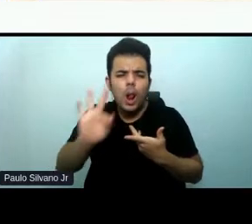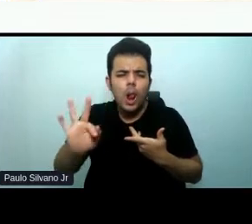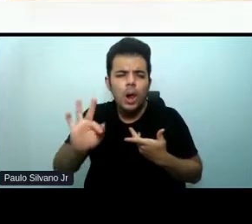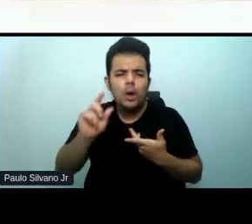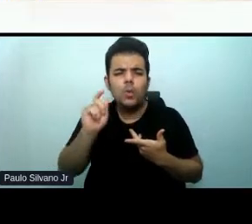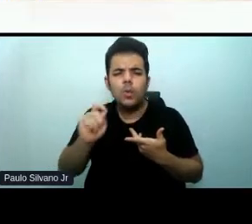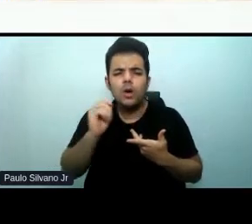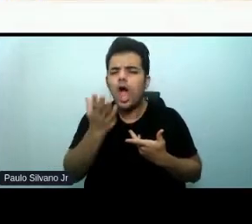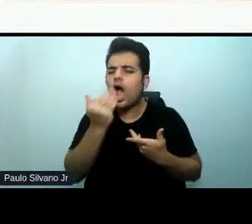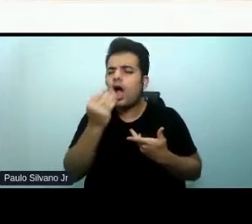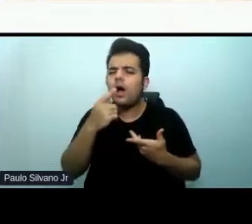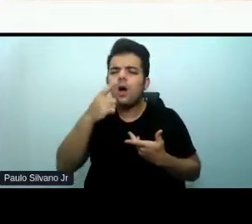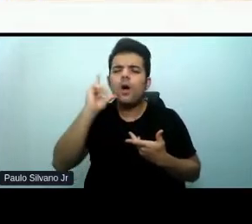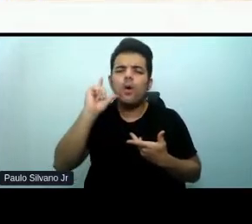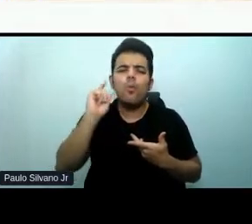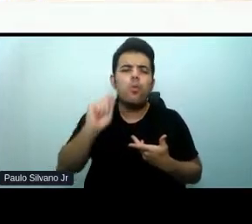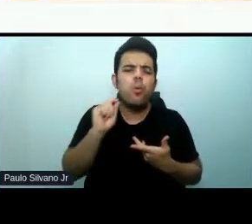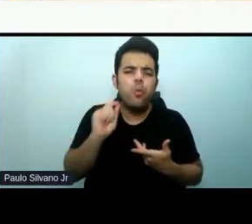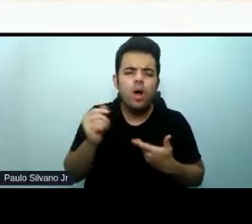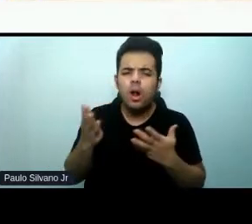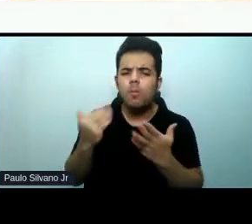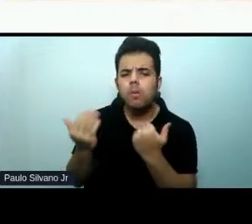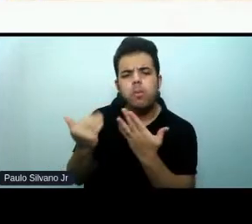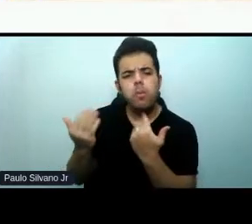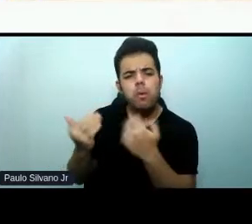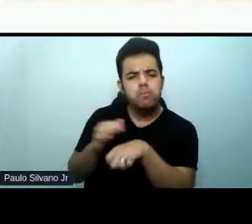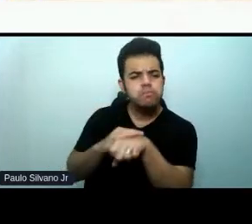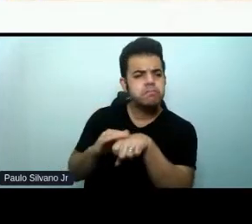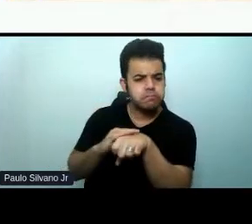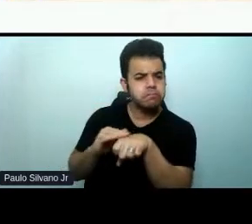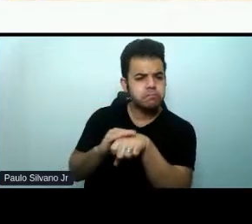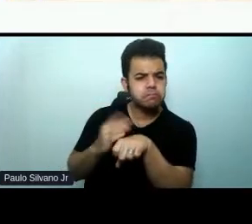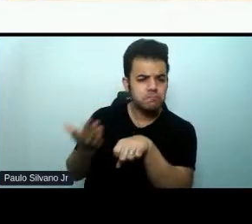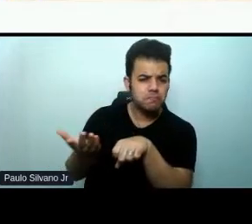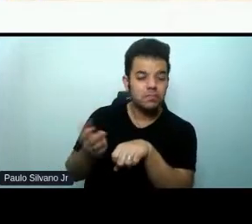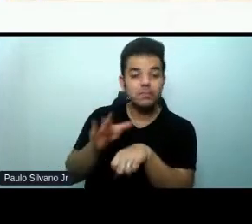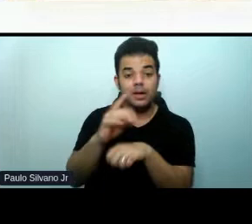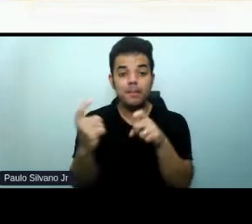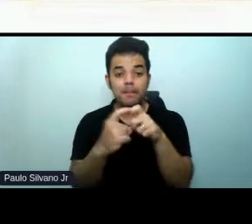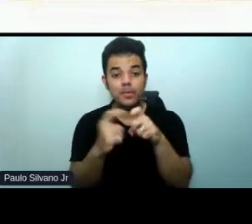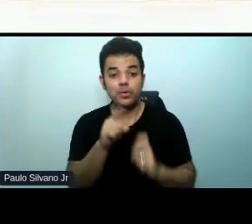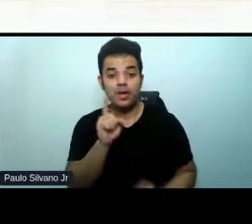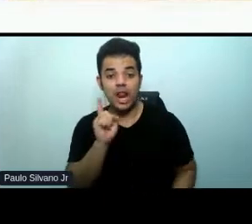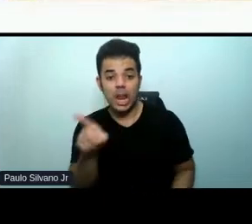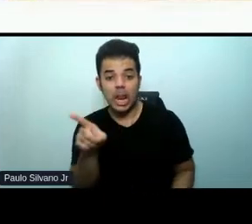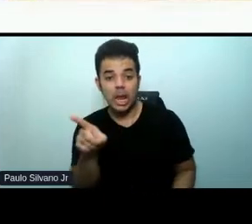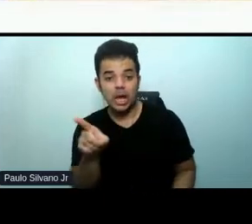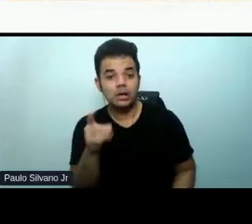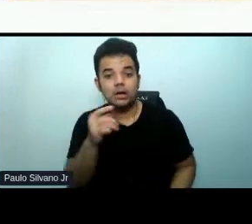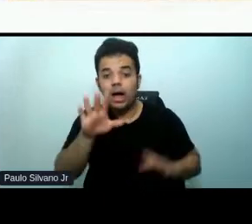O que você comeu ontem, isso, aquilo, uma conversa. E se o médico,